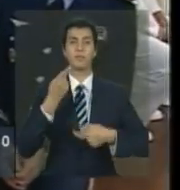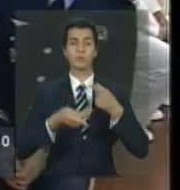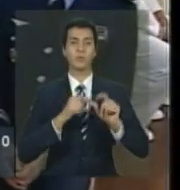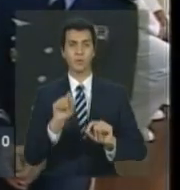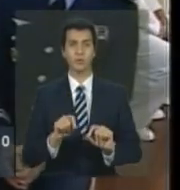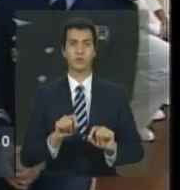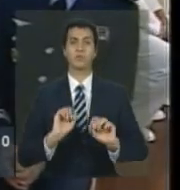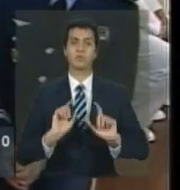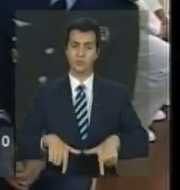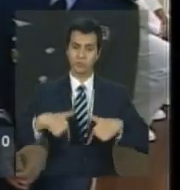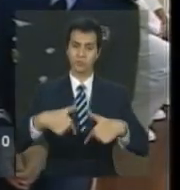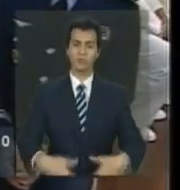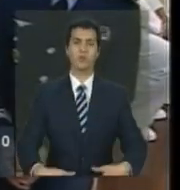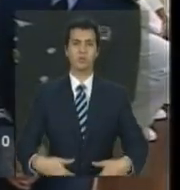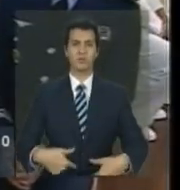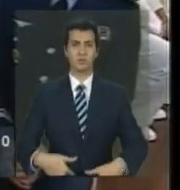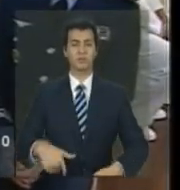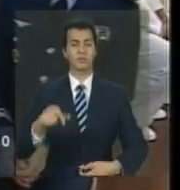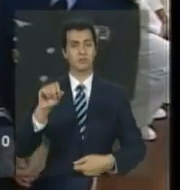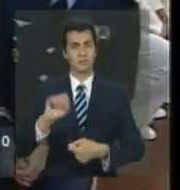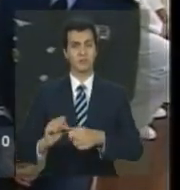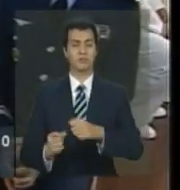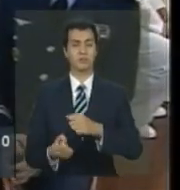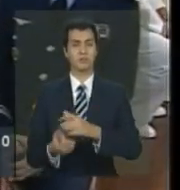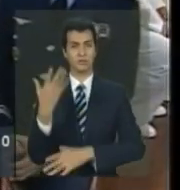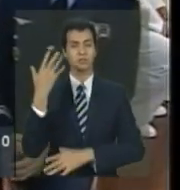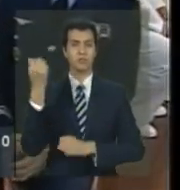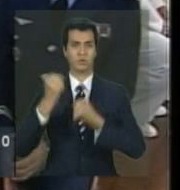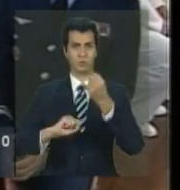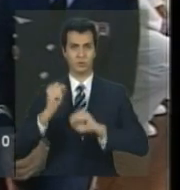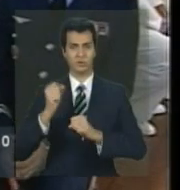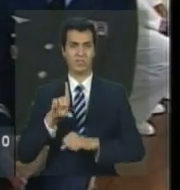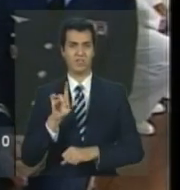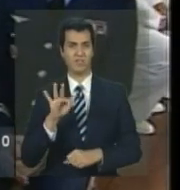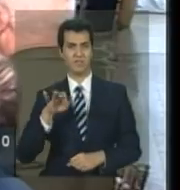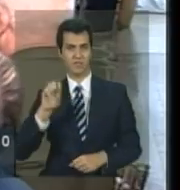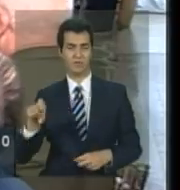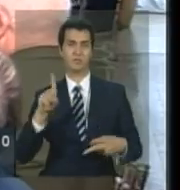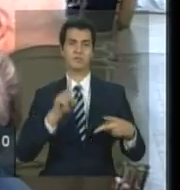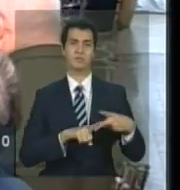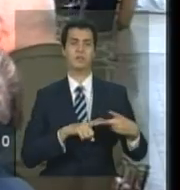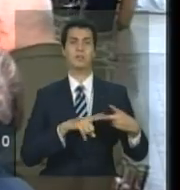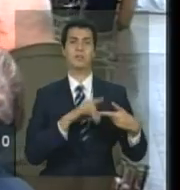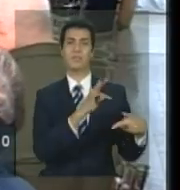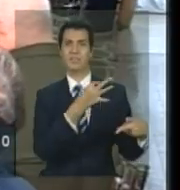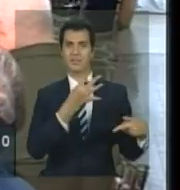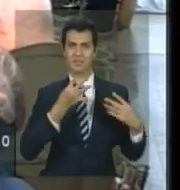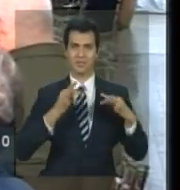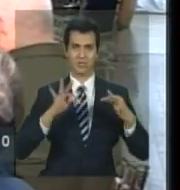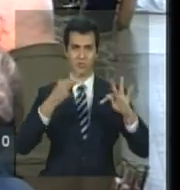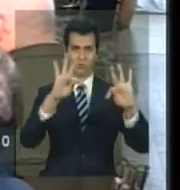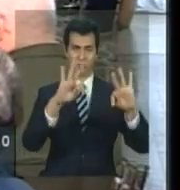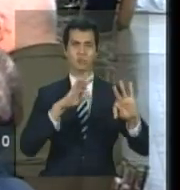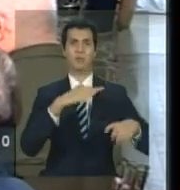esforços ao fortalecimento da indústria da defesa, à ampliação da autonomia tecnológica de nossas Forças Armadas e